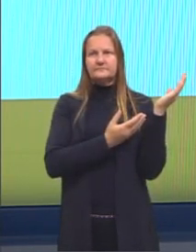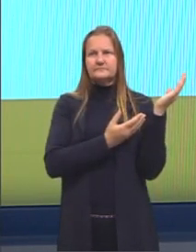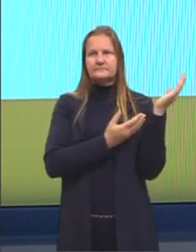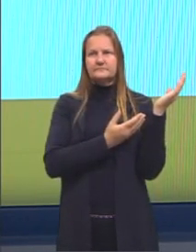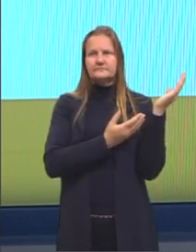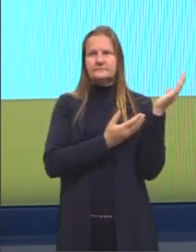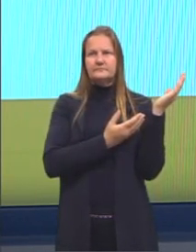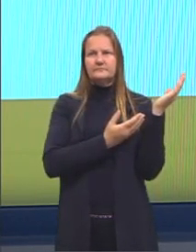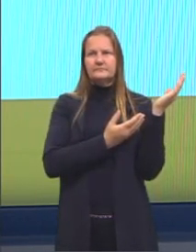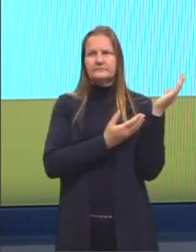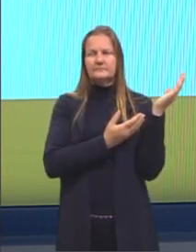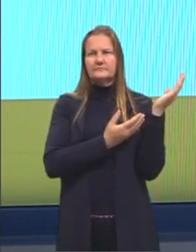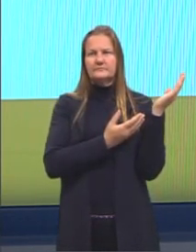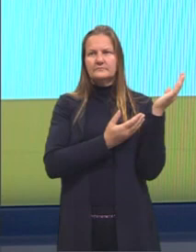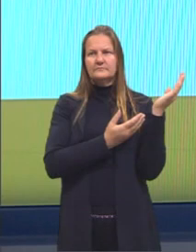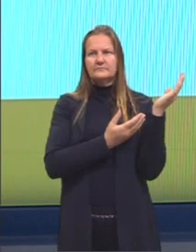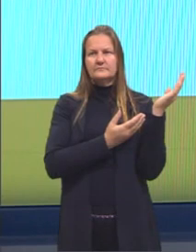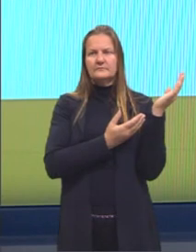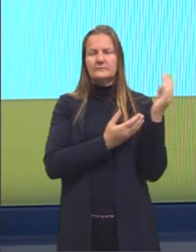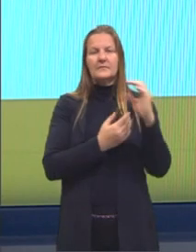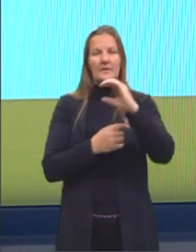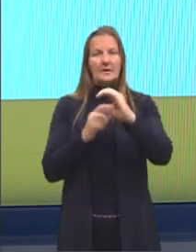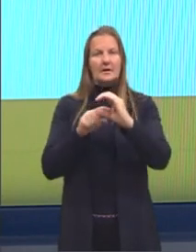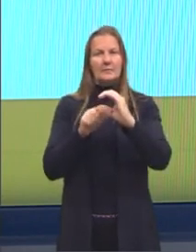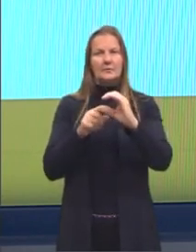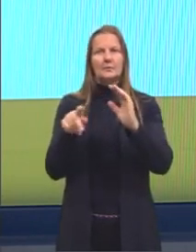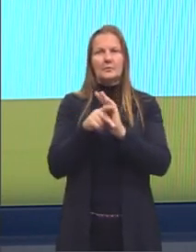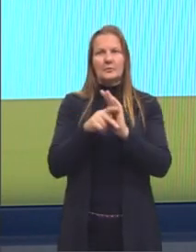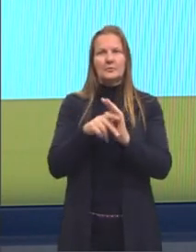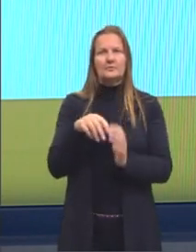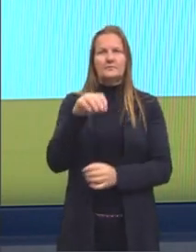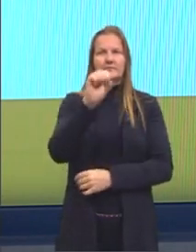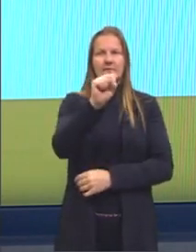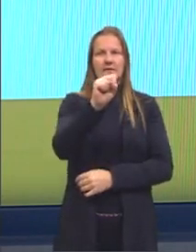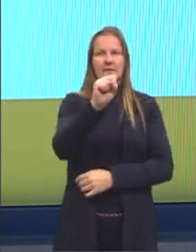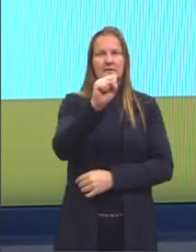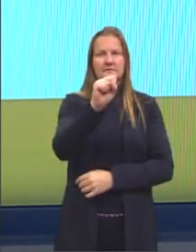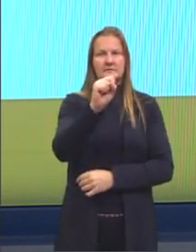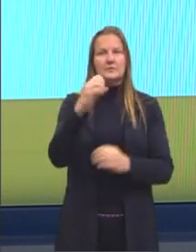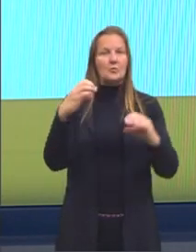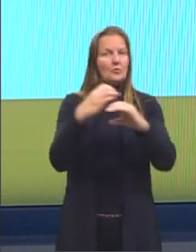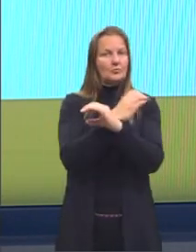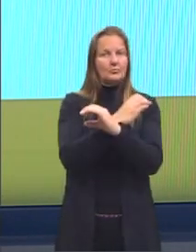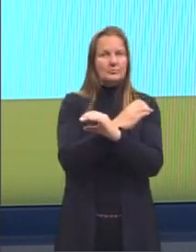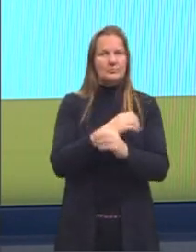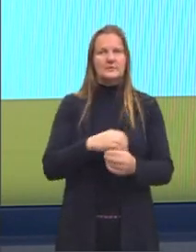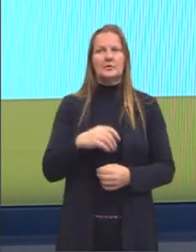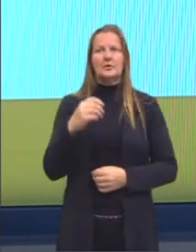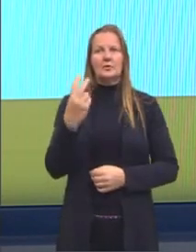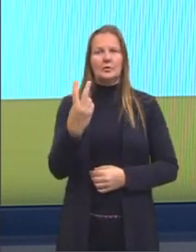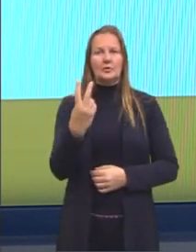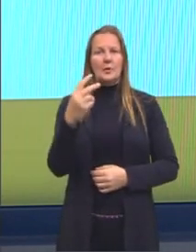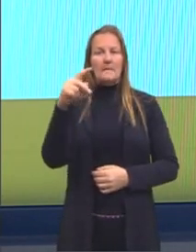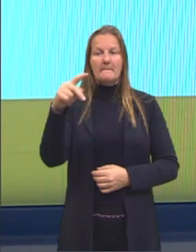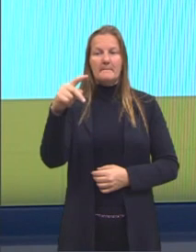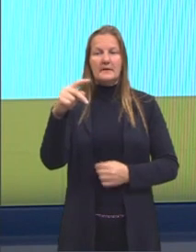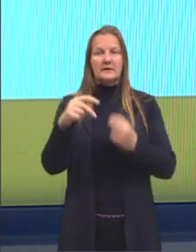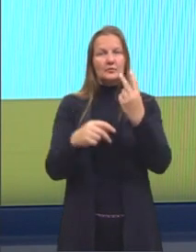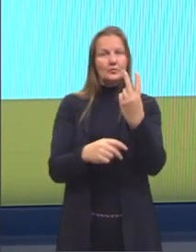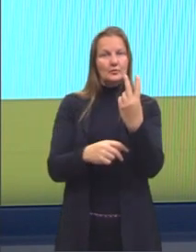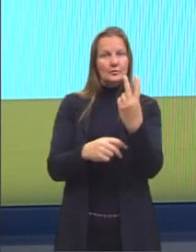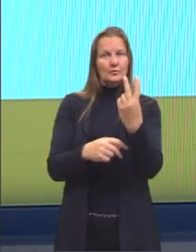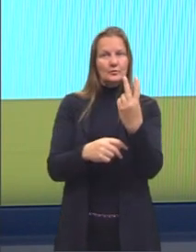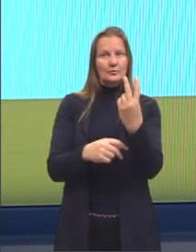seu estado fundamental né do carbono eu vou ter o orbital S completo e orbital P com